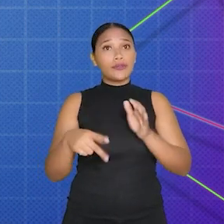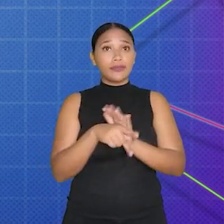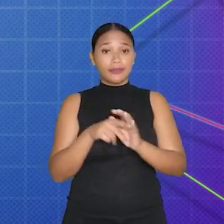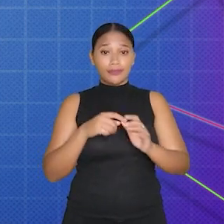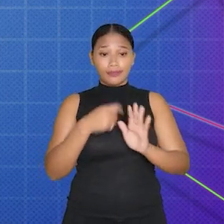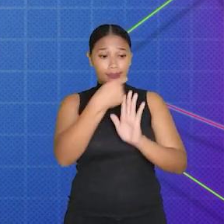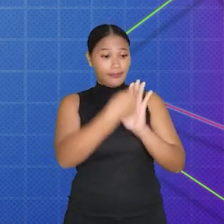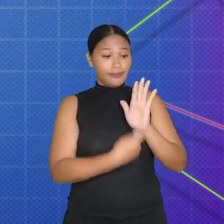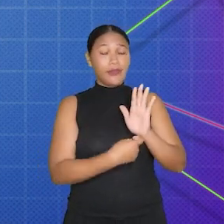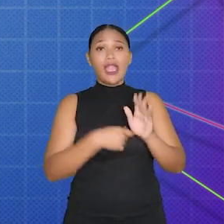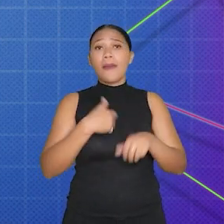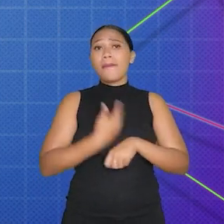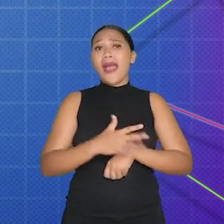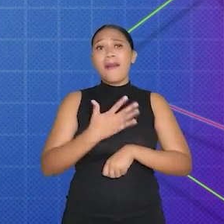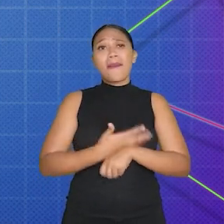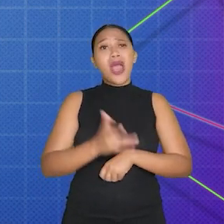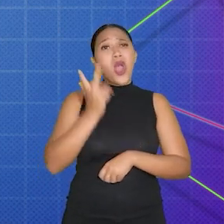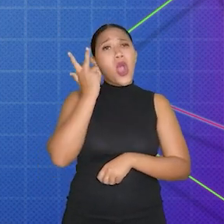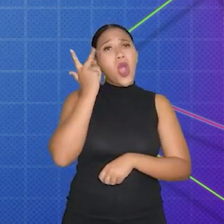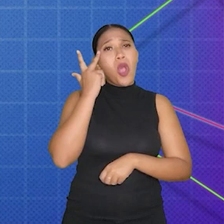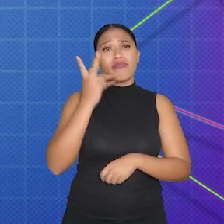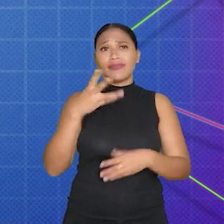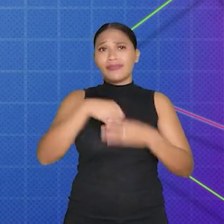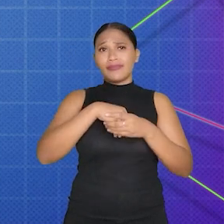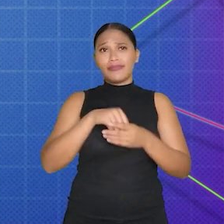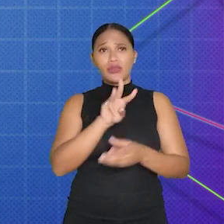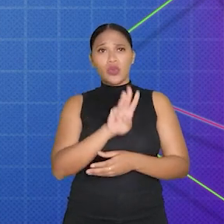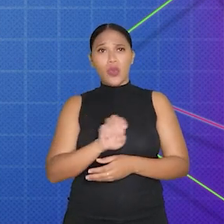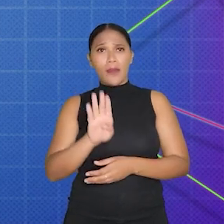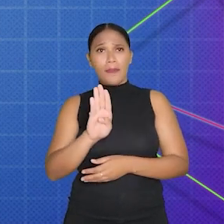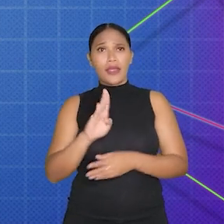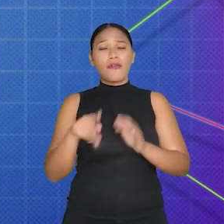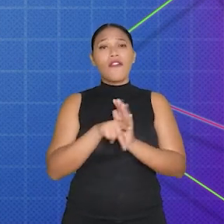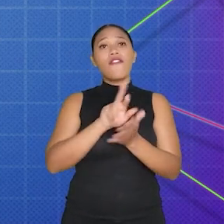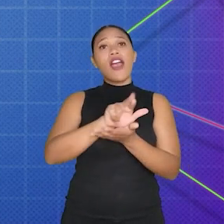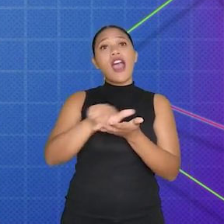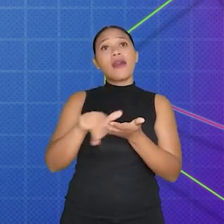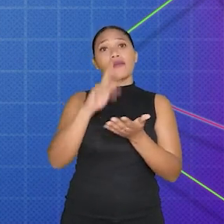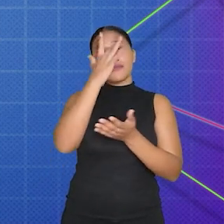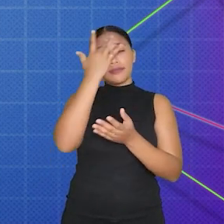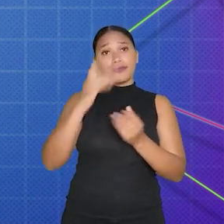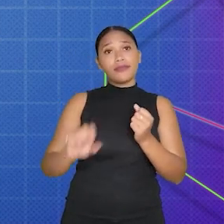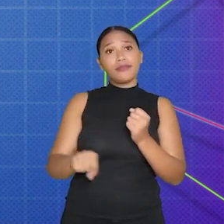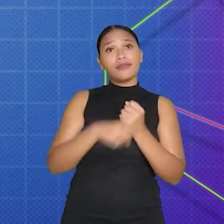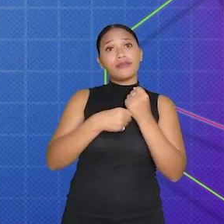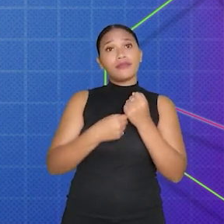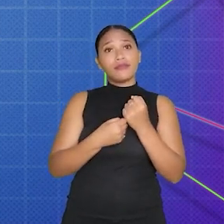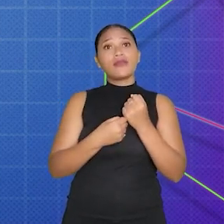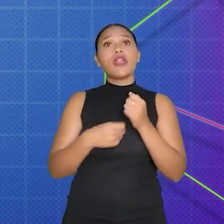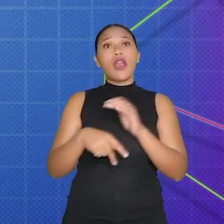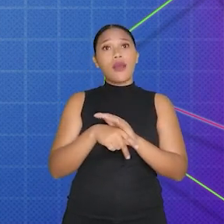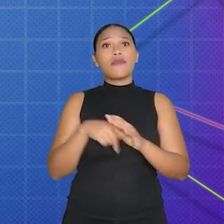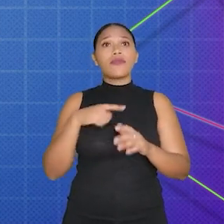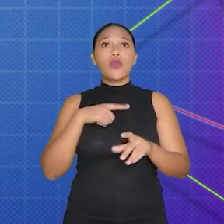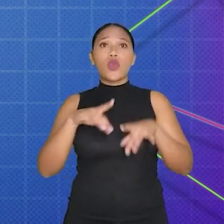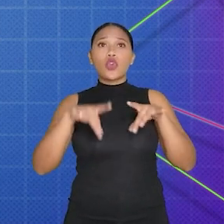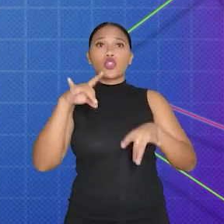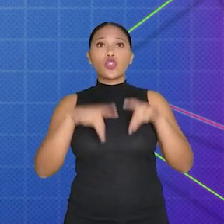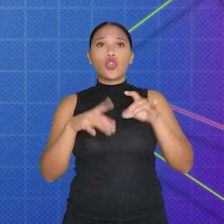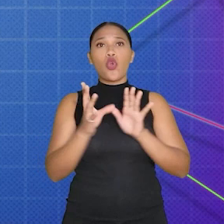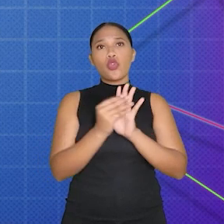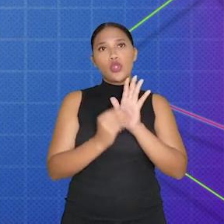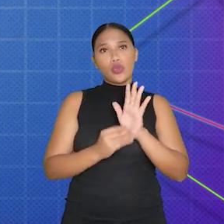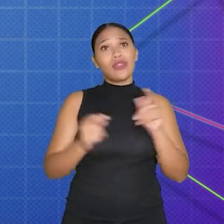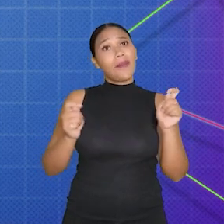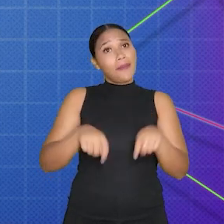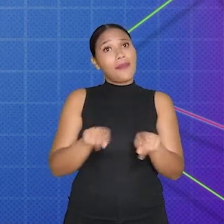construções coletivas em hipertexto são práticas comuns na web, que permitem que várias pessoas contribuam para a criação, compartilhamento e